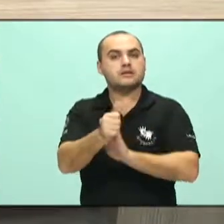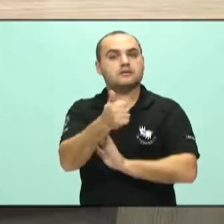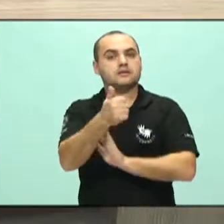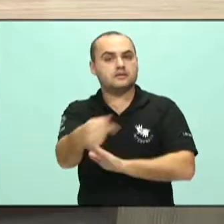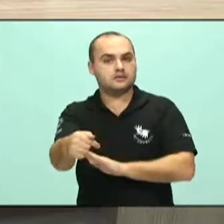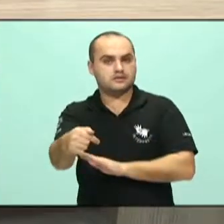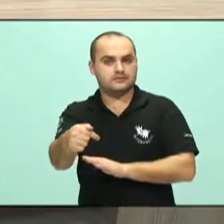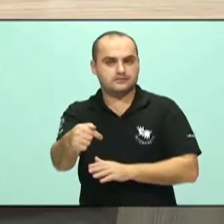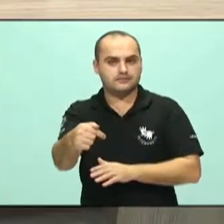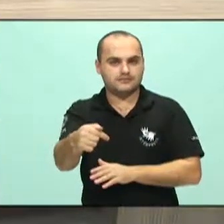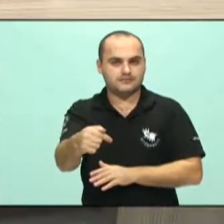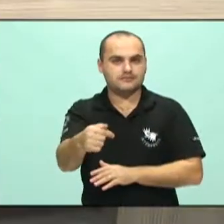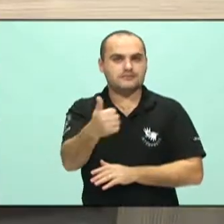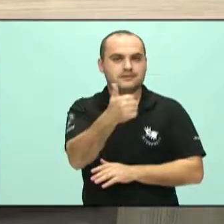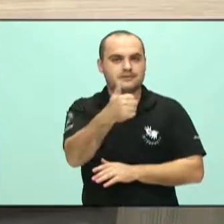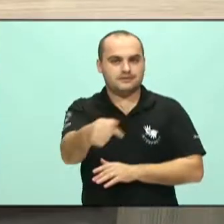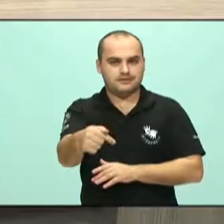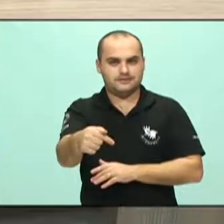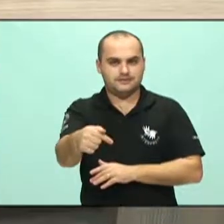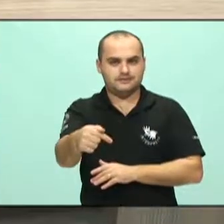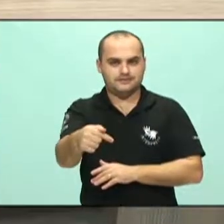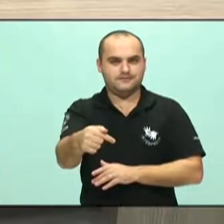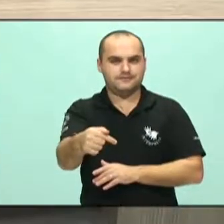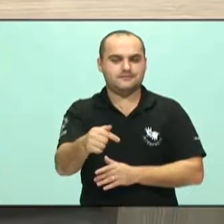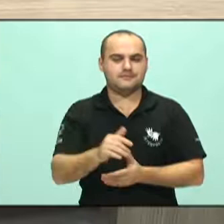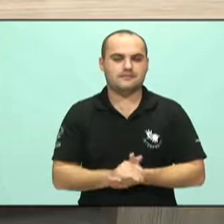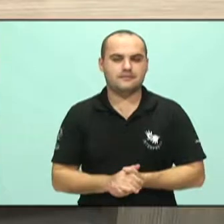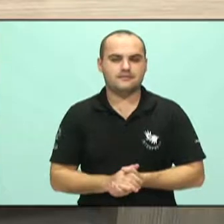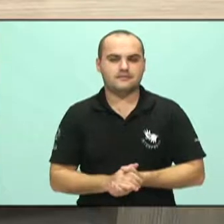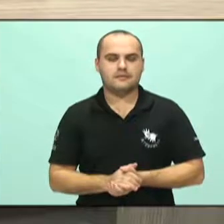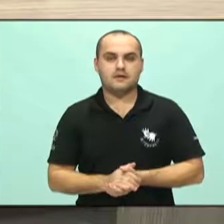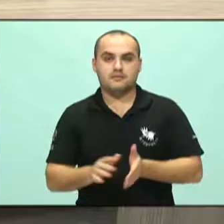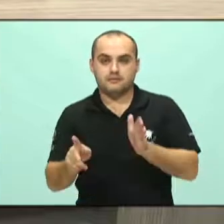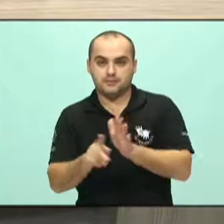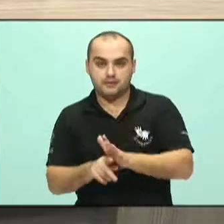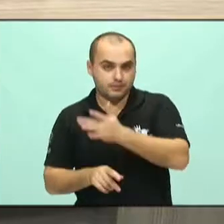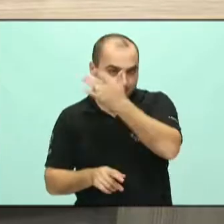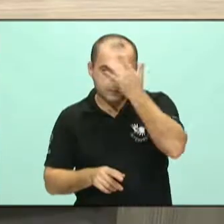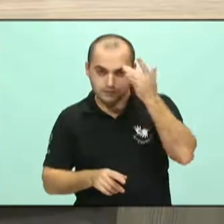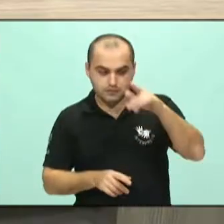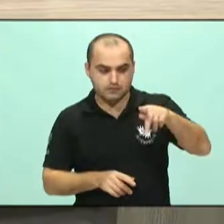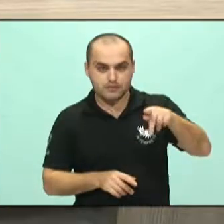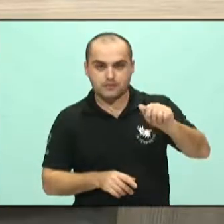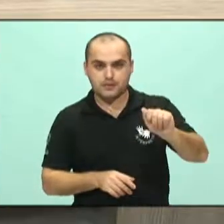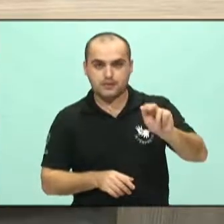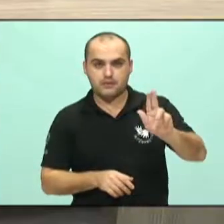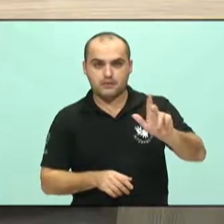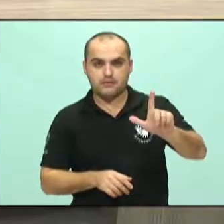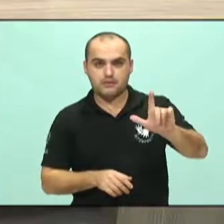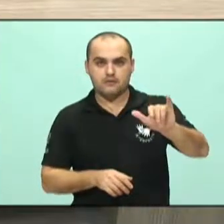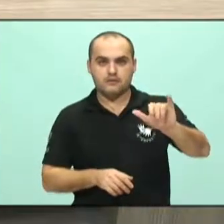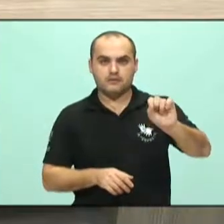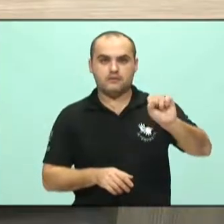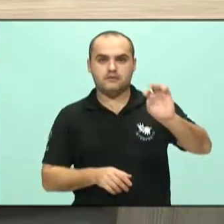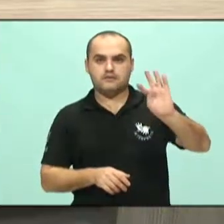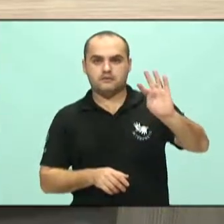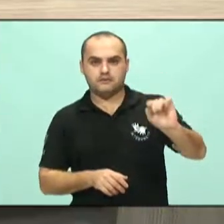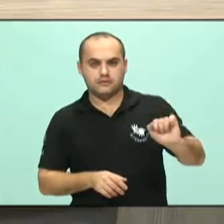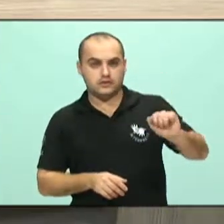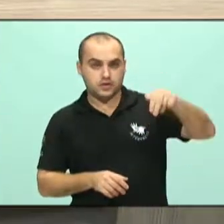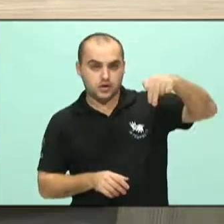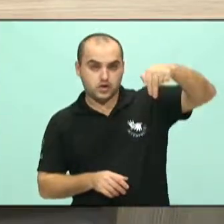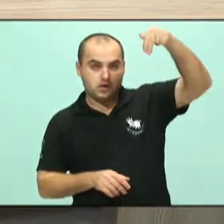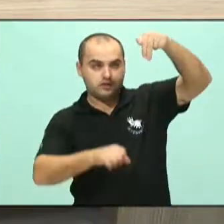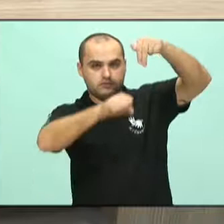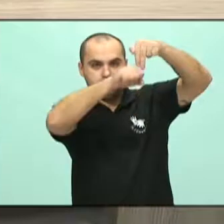na segunda metade do século XVII, com os paulistas que descem do norte para o sul,